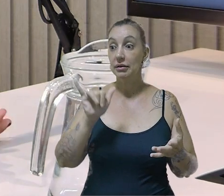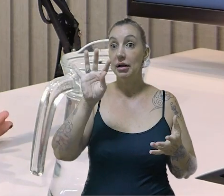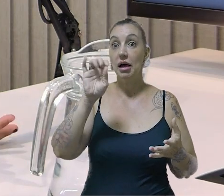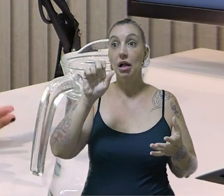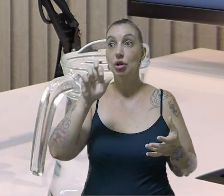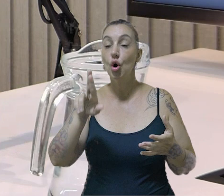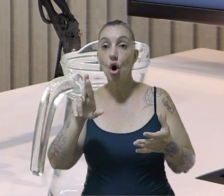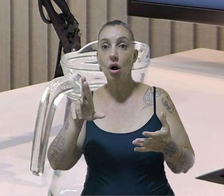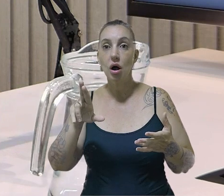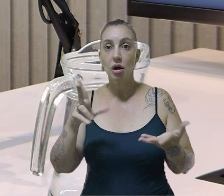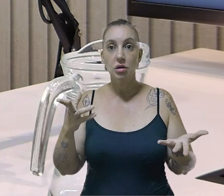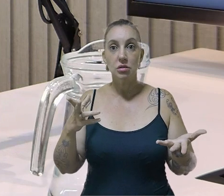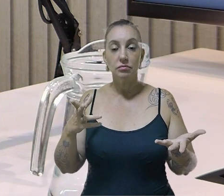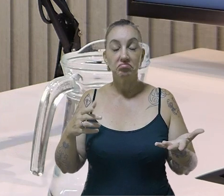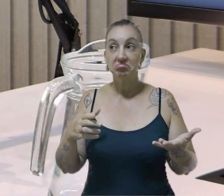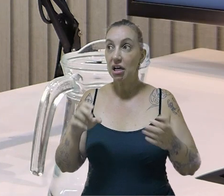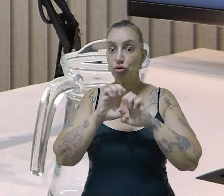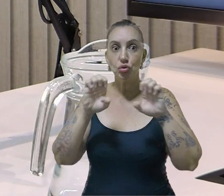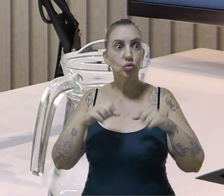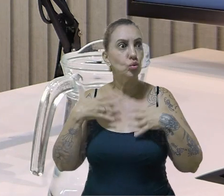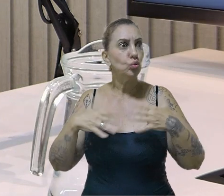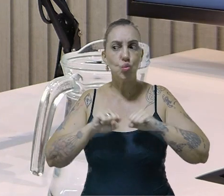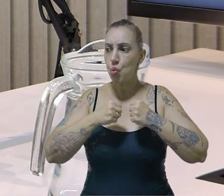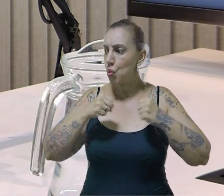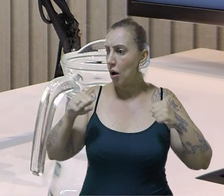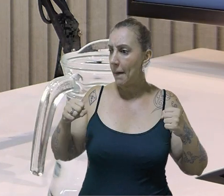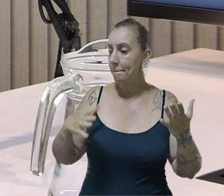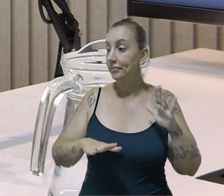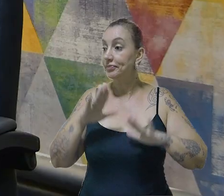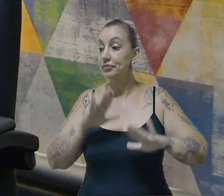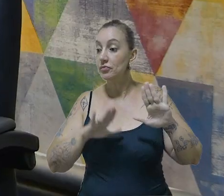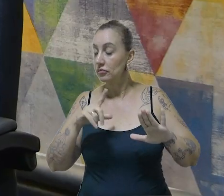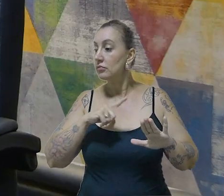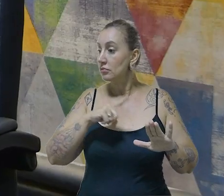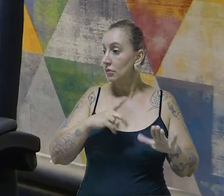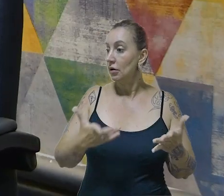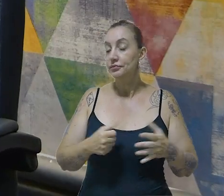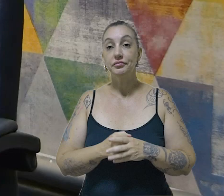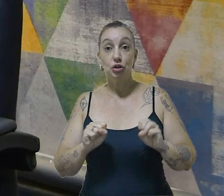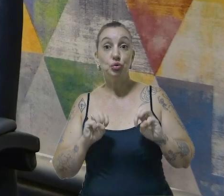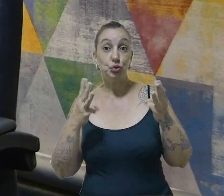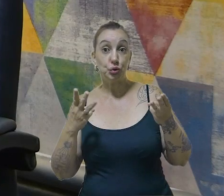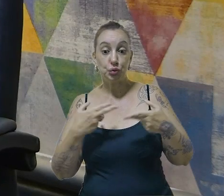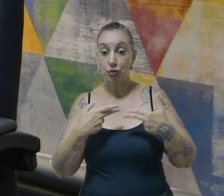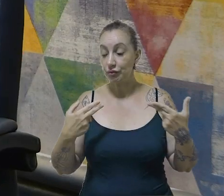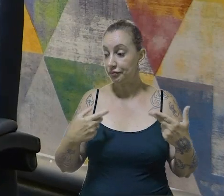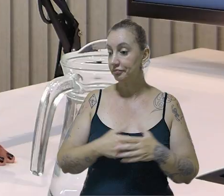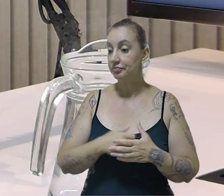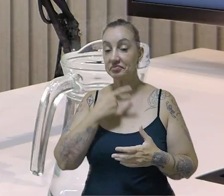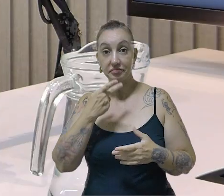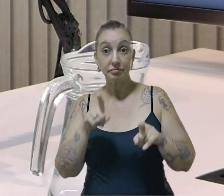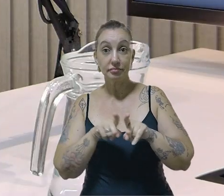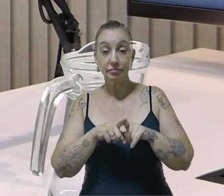mega estrutura é sabe tipo entendi Então depende né Tem mas aí a gente falando n a gente tá